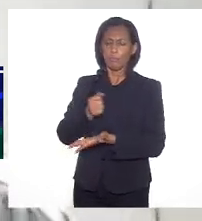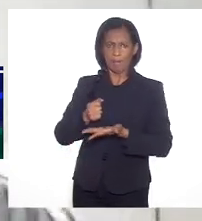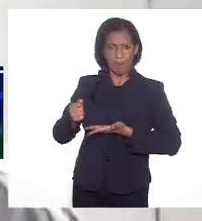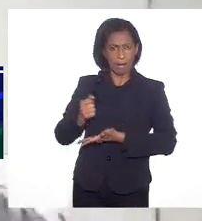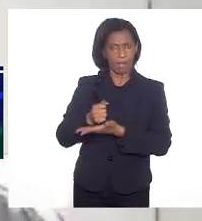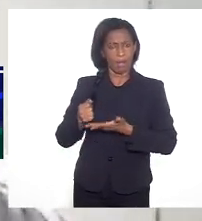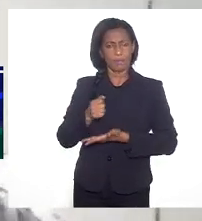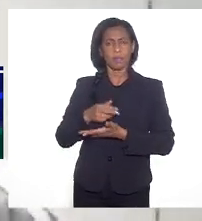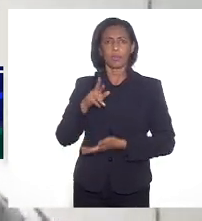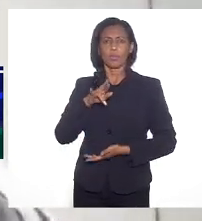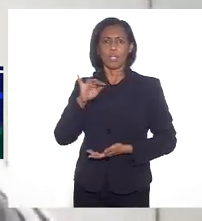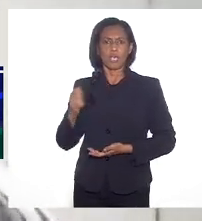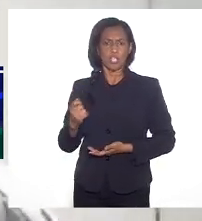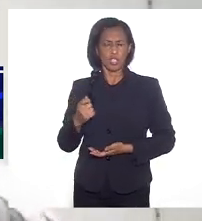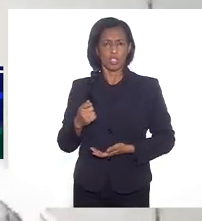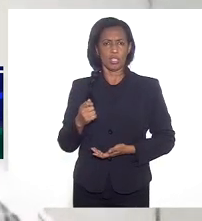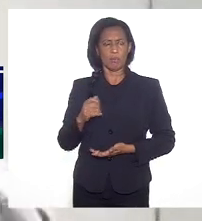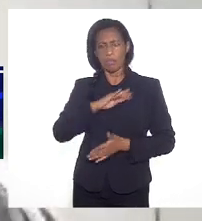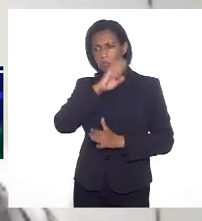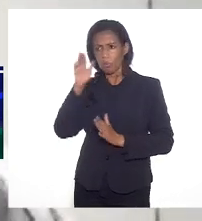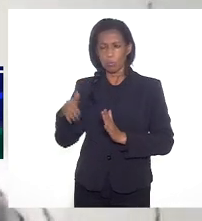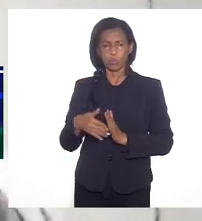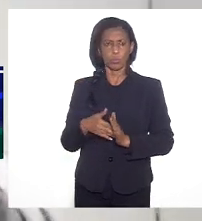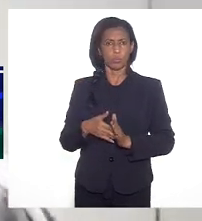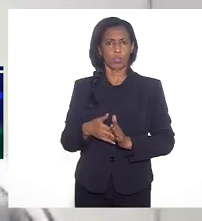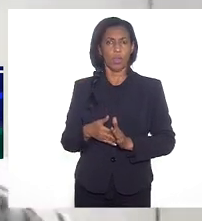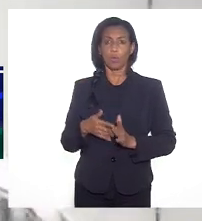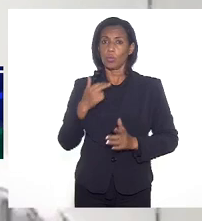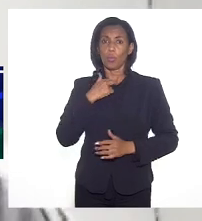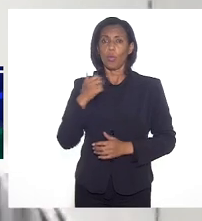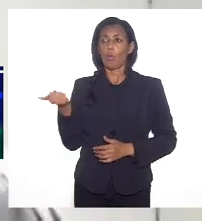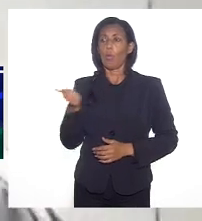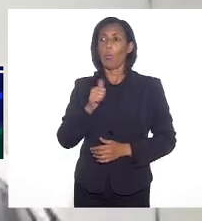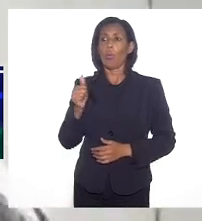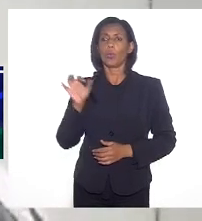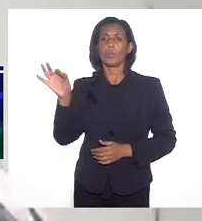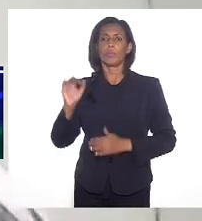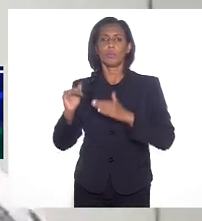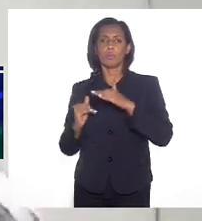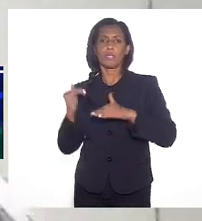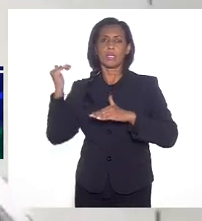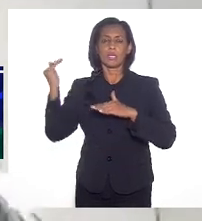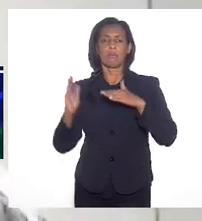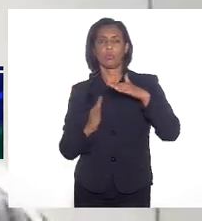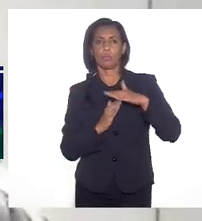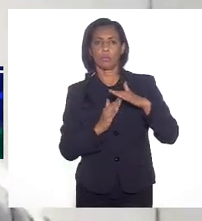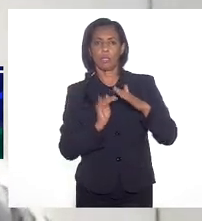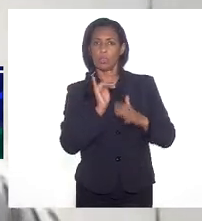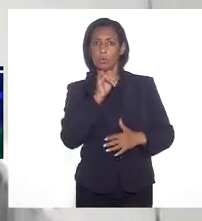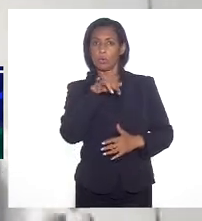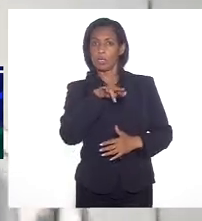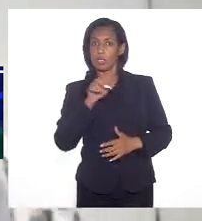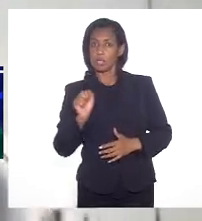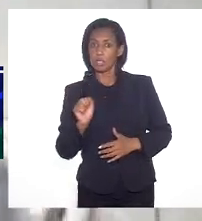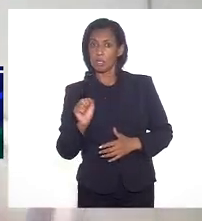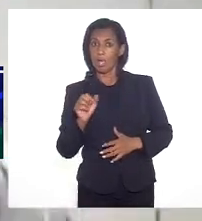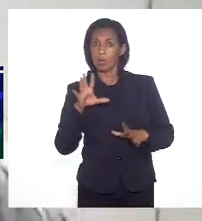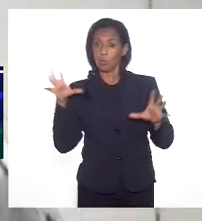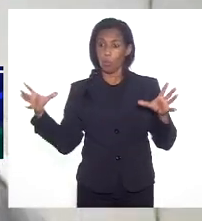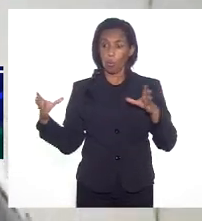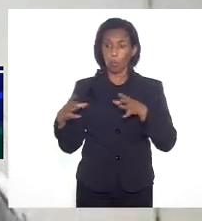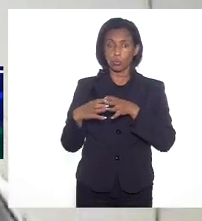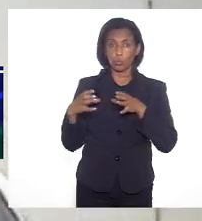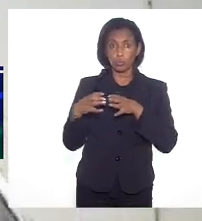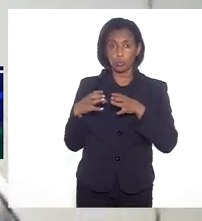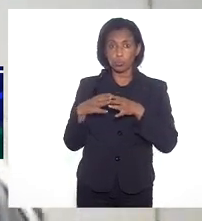no regime de aposentadoria integral então não davam 11% em cima do teto do INSS davam 11% em cima do conjunto